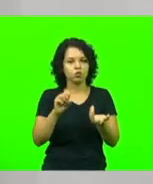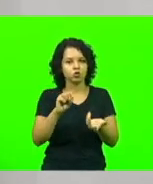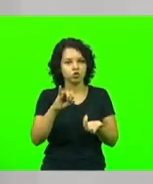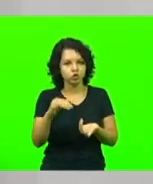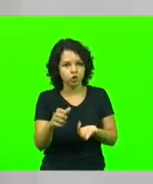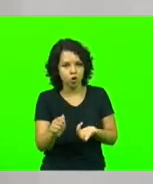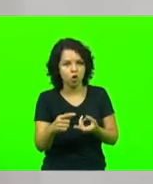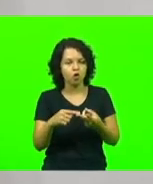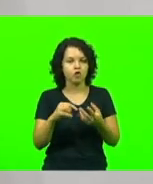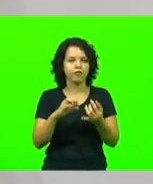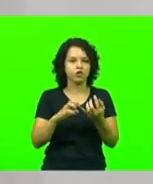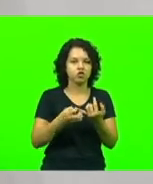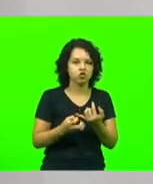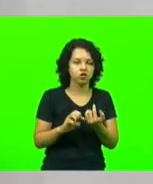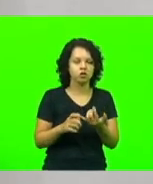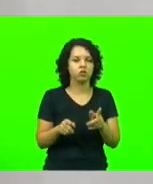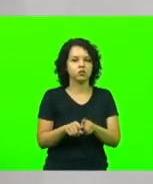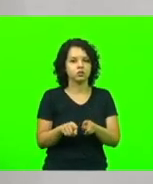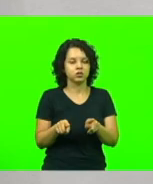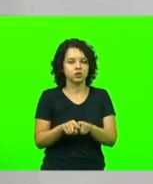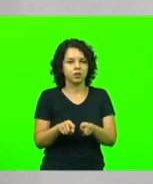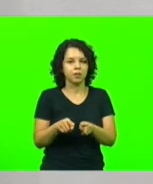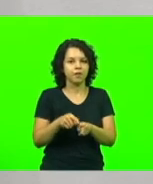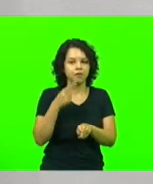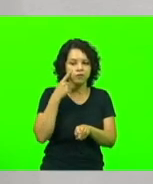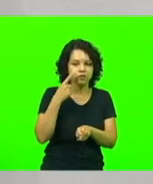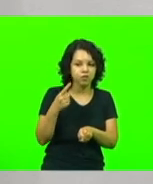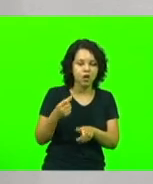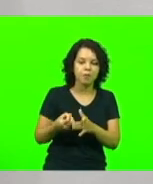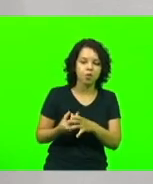É como se a gente olhasse, bom, quem produz milho?